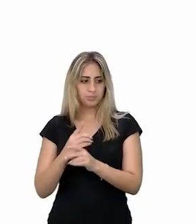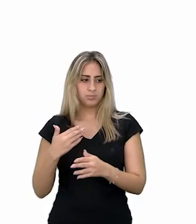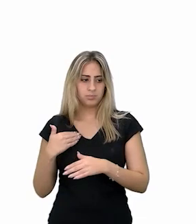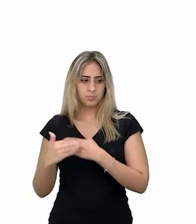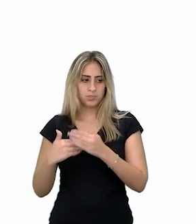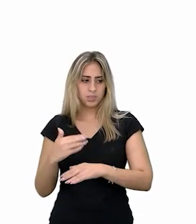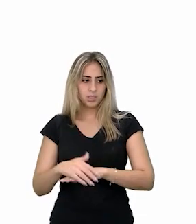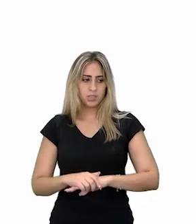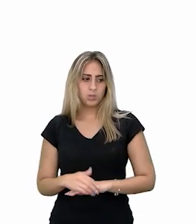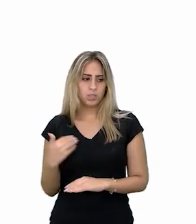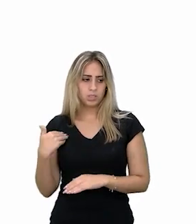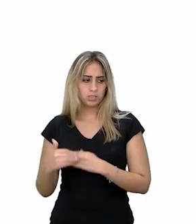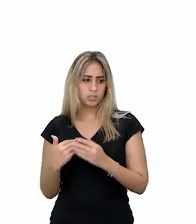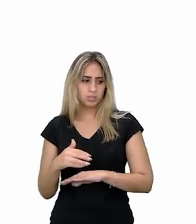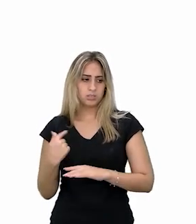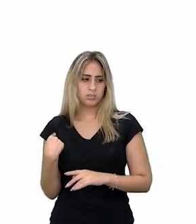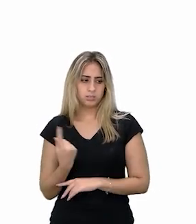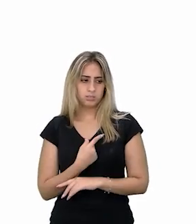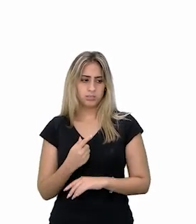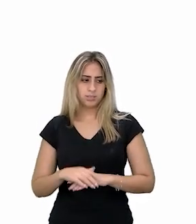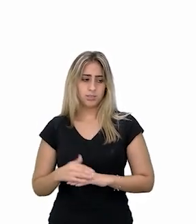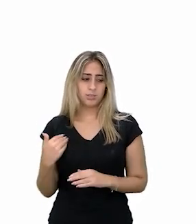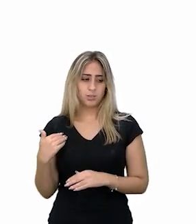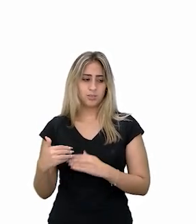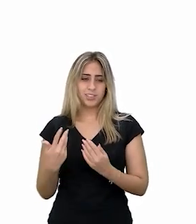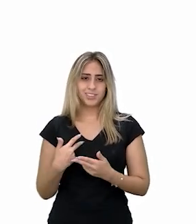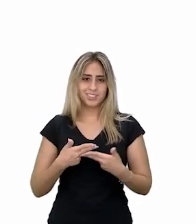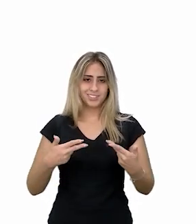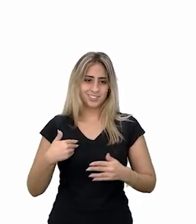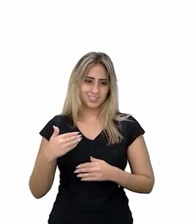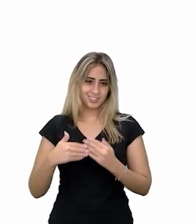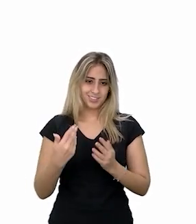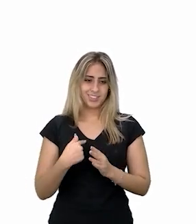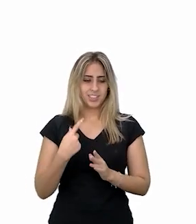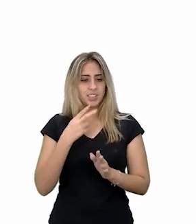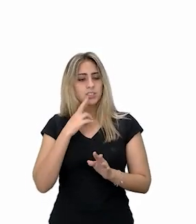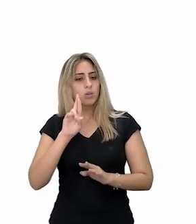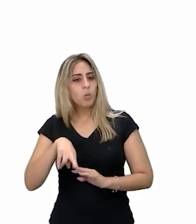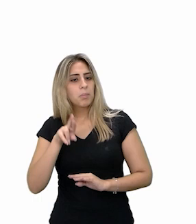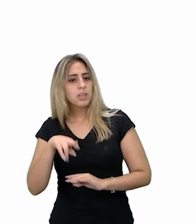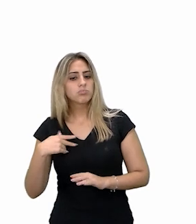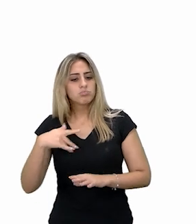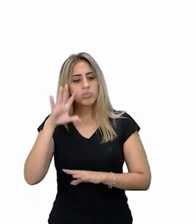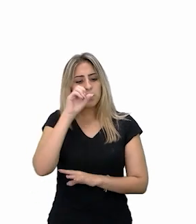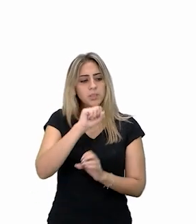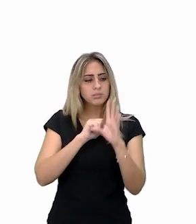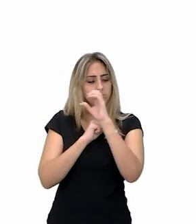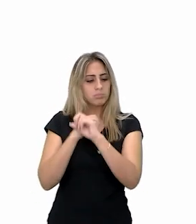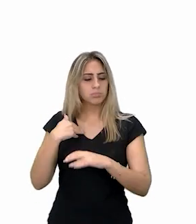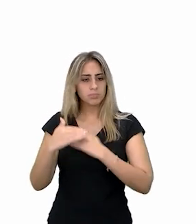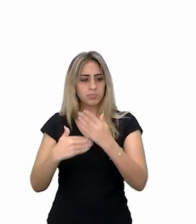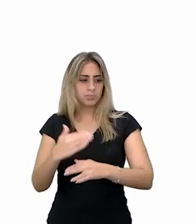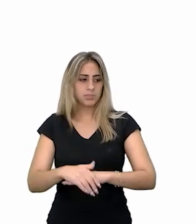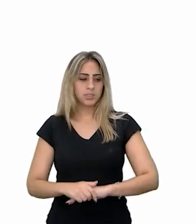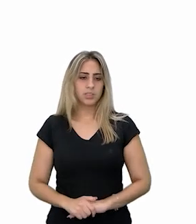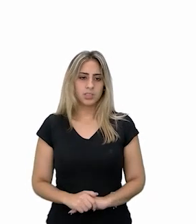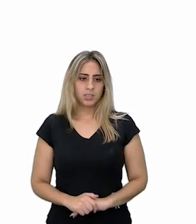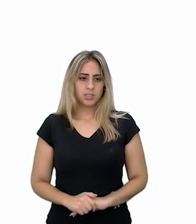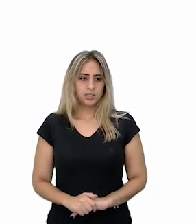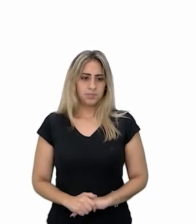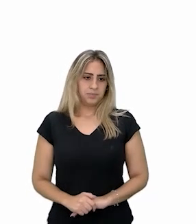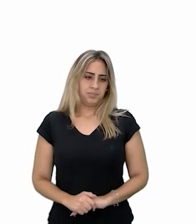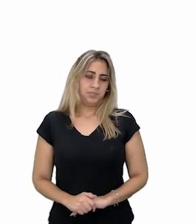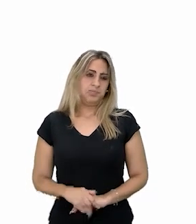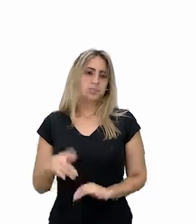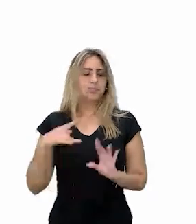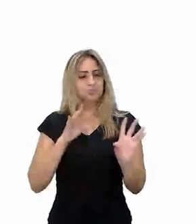dados relevantes para a gente discutir aqui com a possibilidade de recuperação, né, das aprendizagens. Esse é o objetivo. Uma vez que a